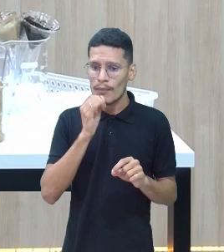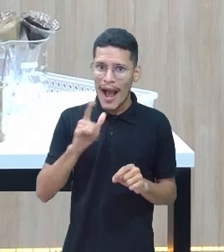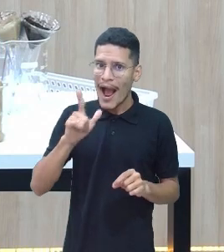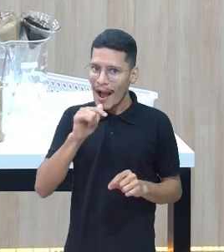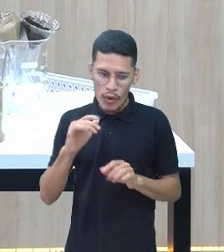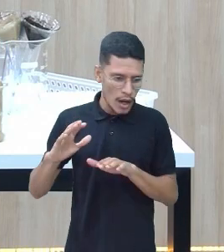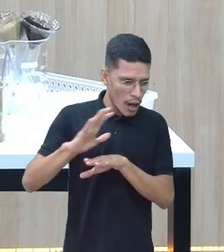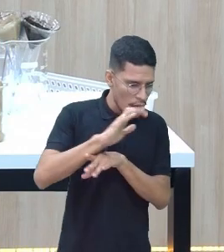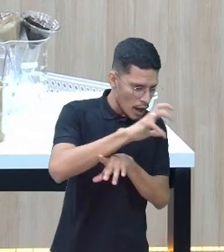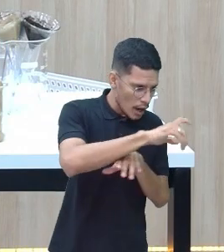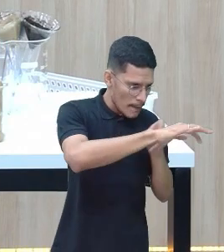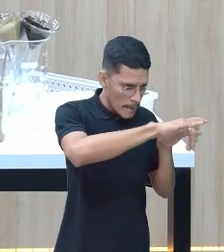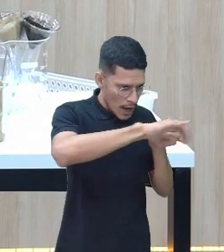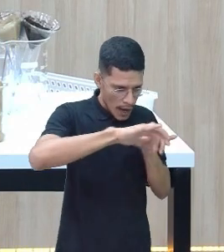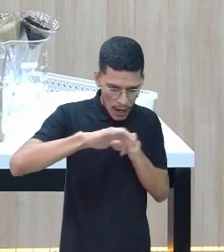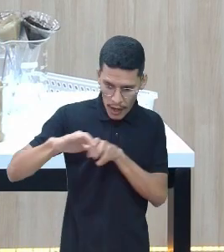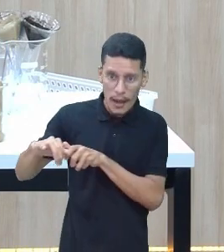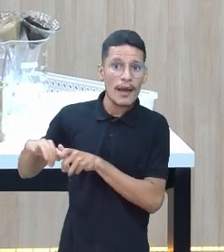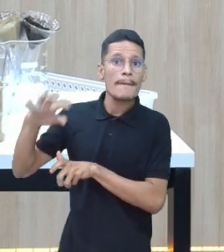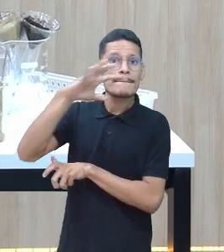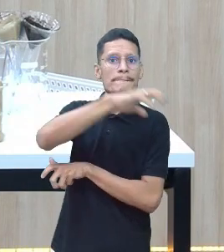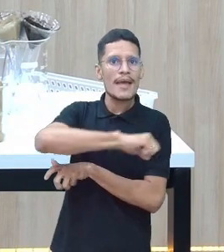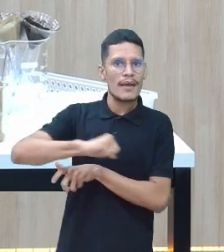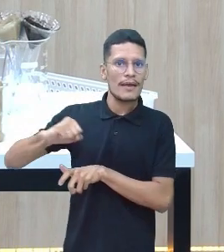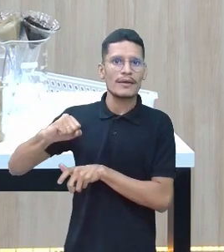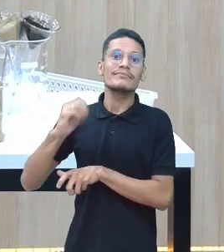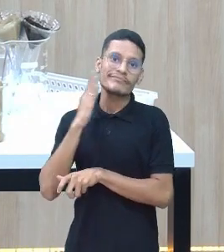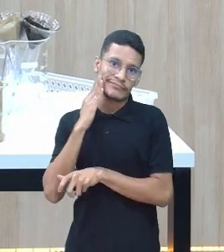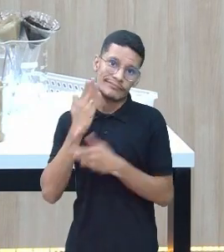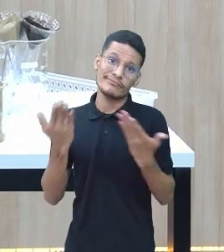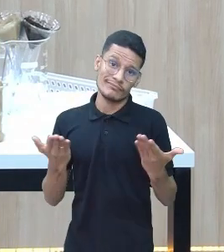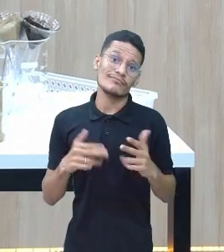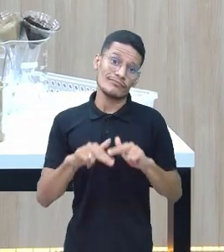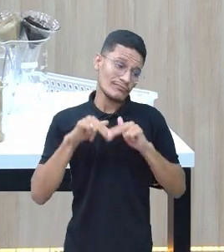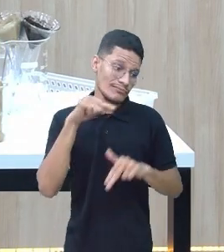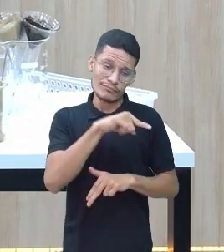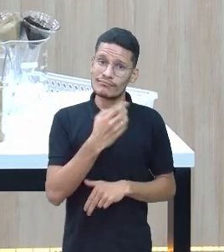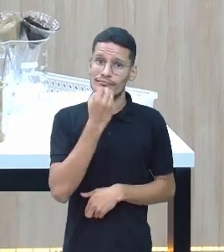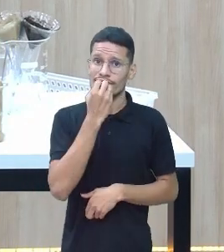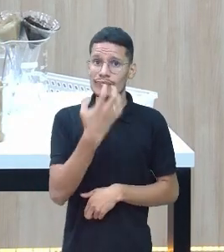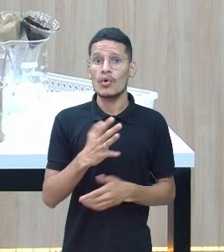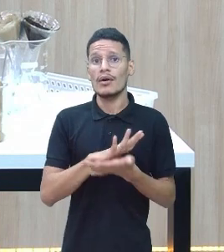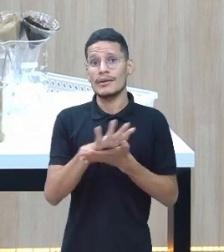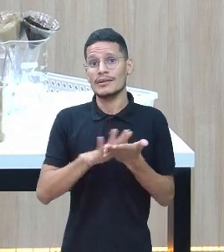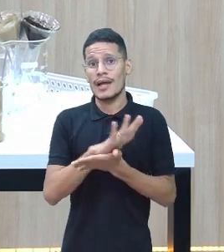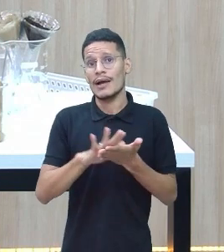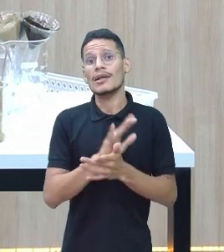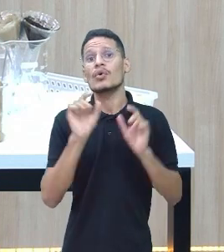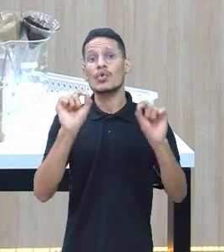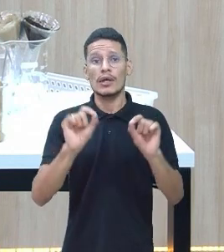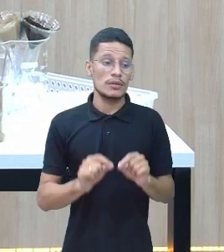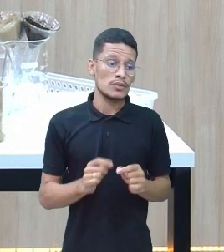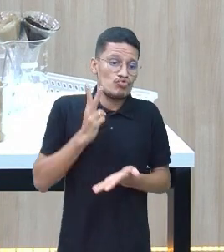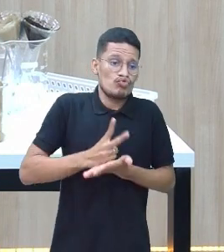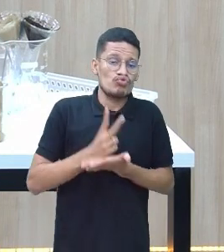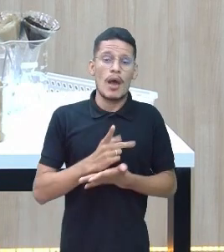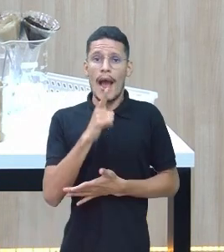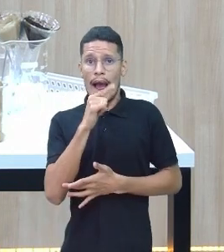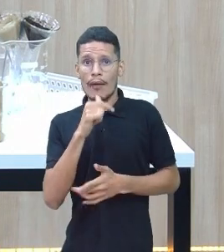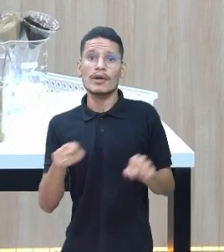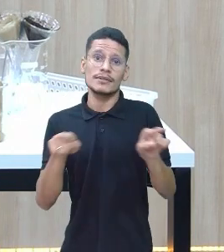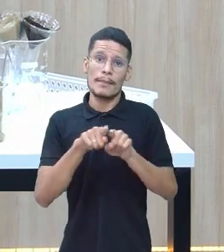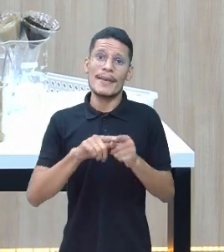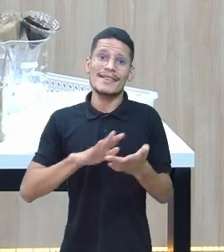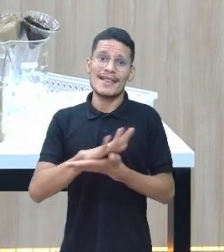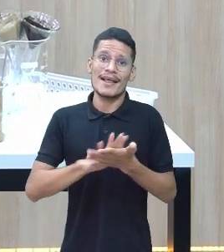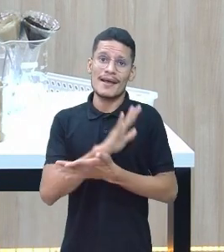mesmo partículas de nutrientes. Por isso que o solo arenoso, ele não consegue nem sustentar a água, nem sustentar a